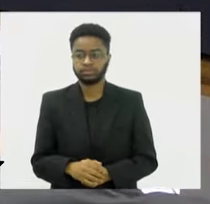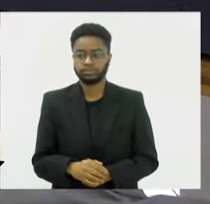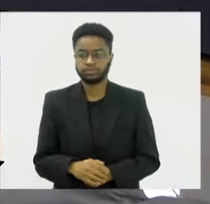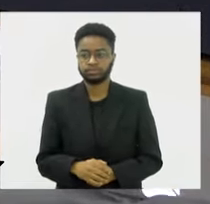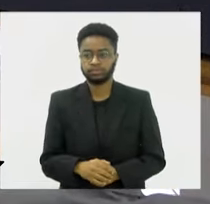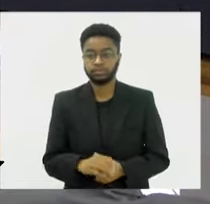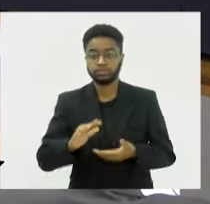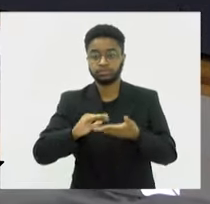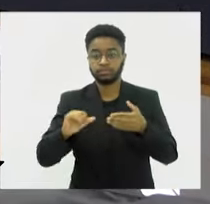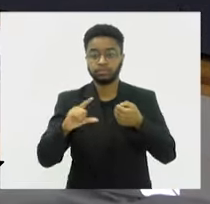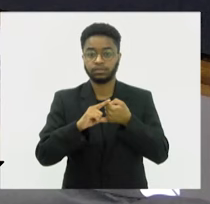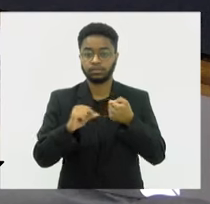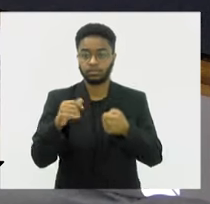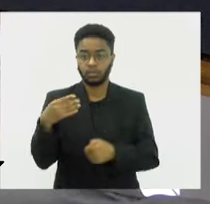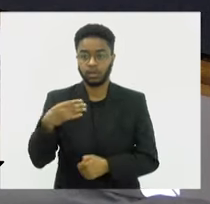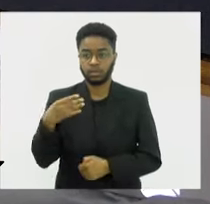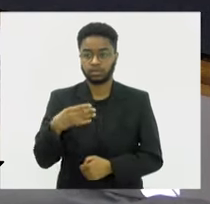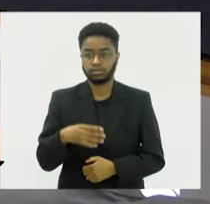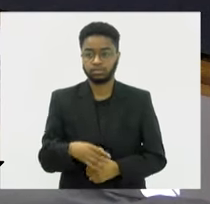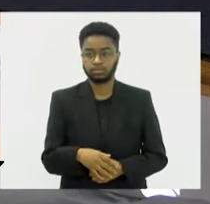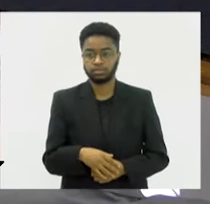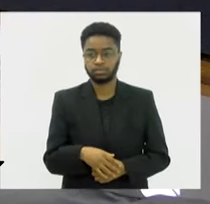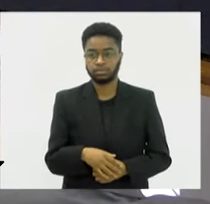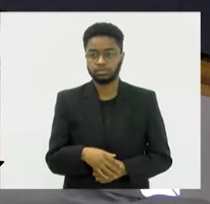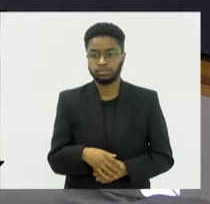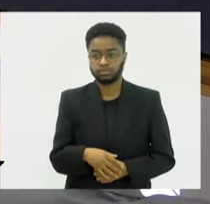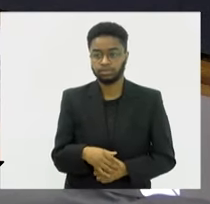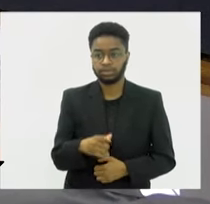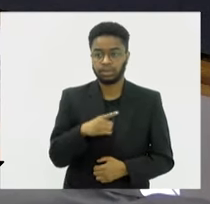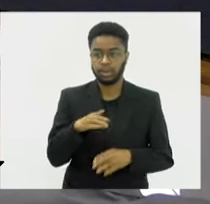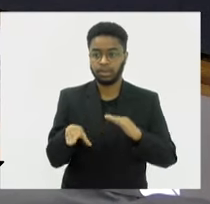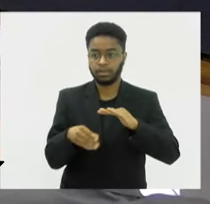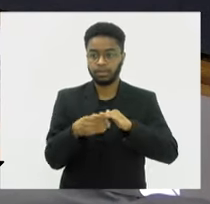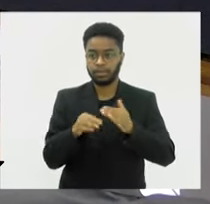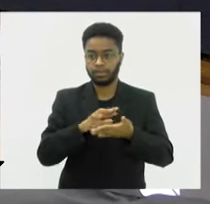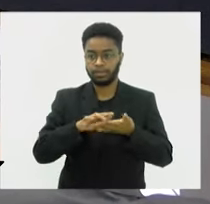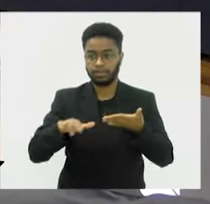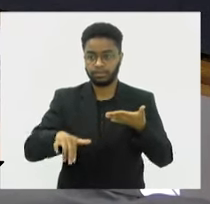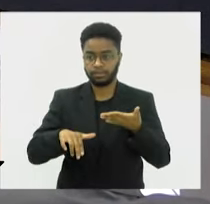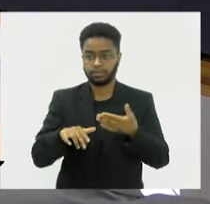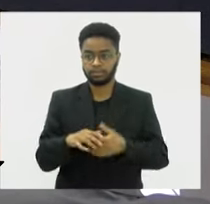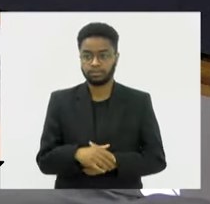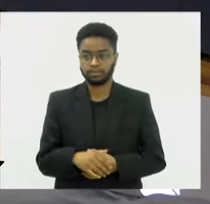Supressão do artigo 4º. Então, com emendas. Então,